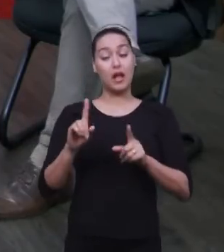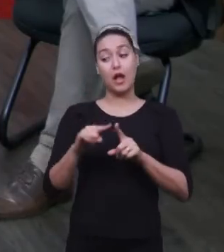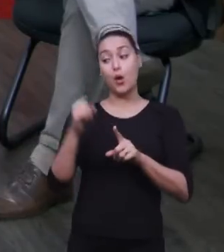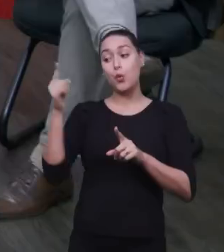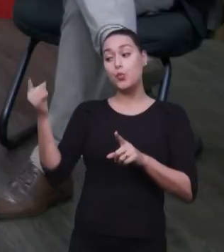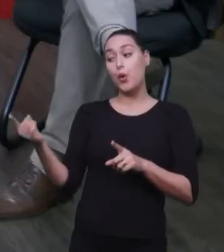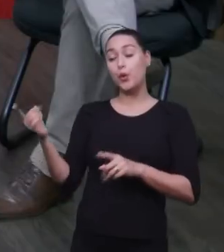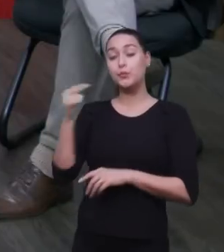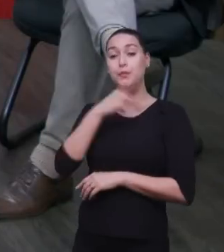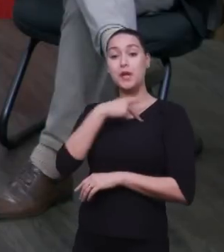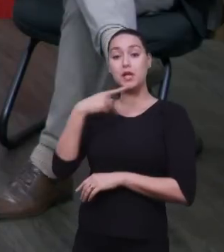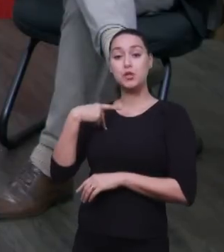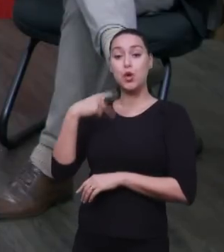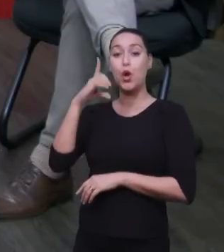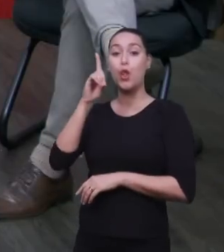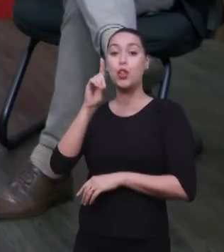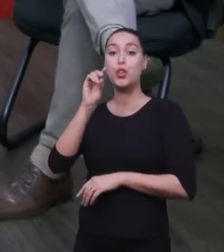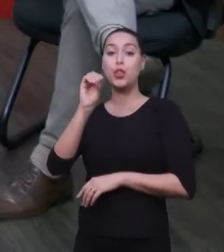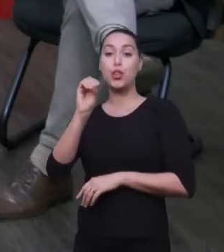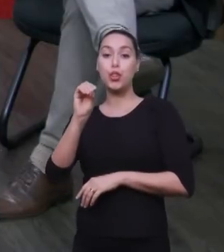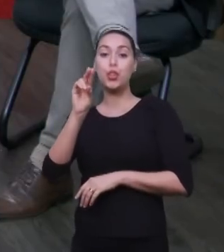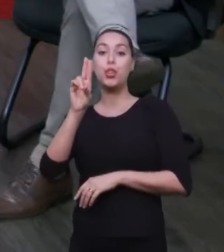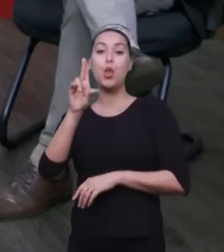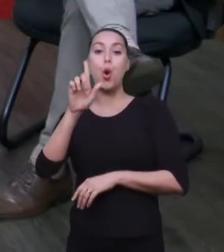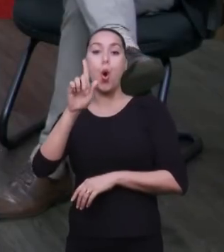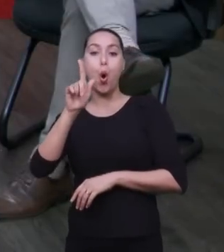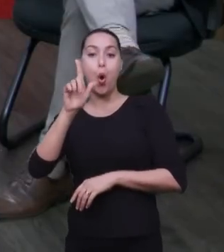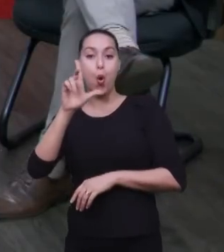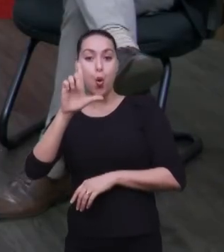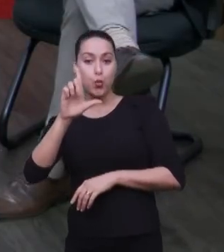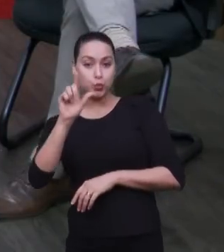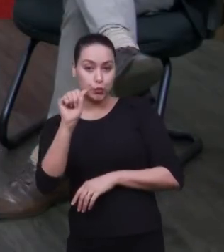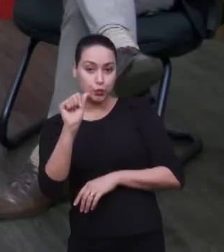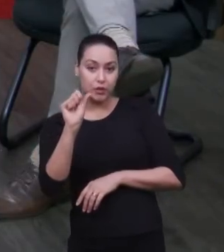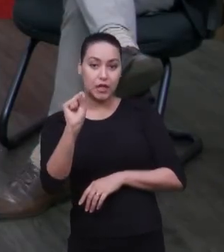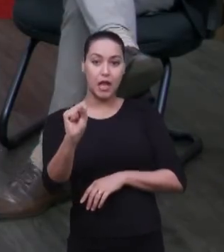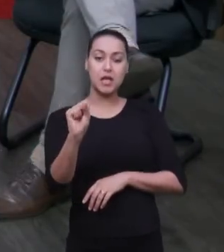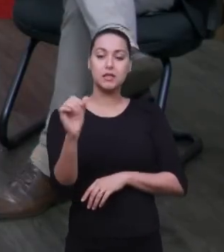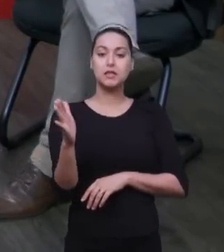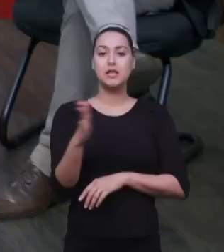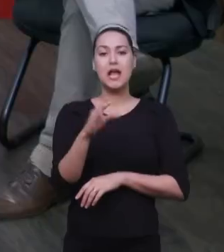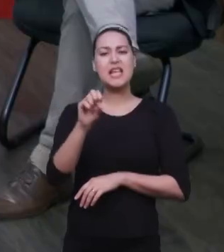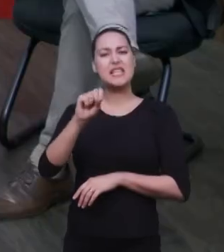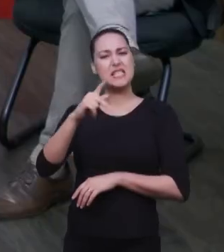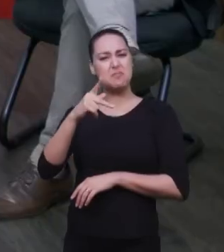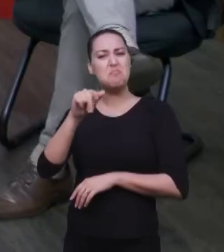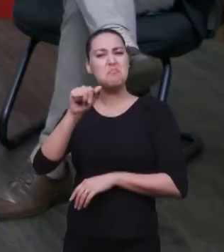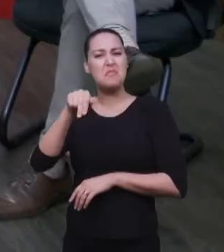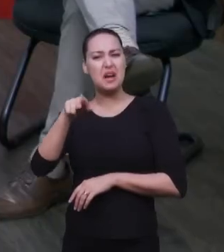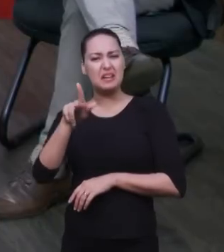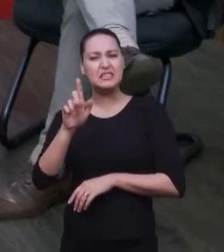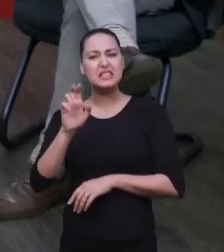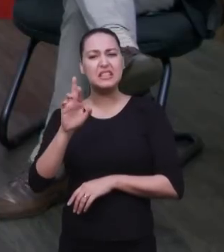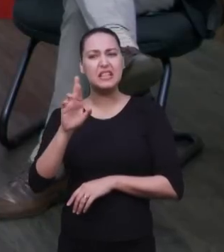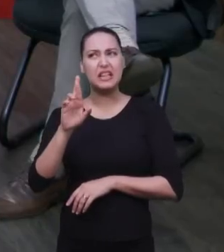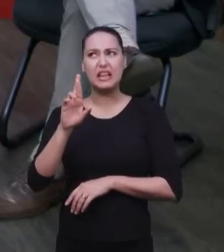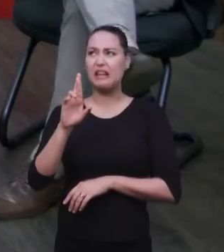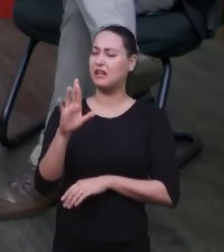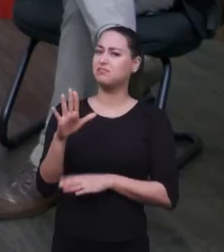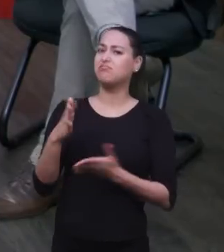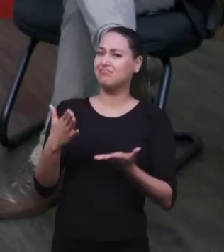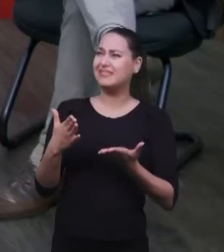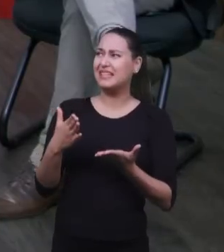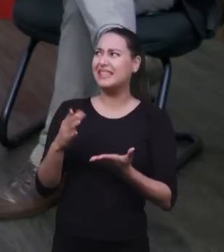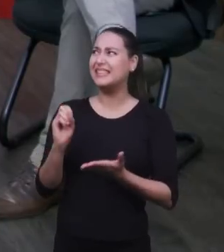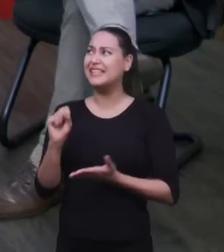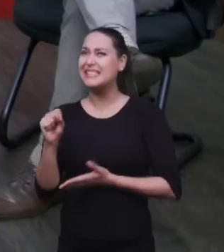aqui, pastor Douglas Spangero, é Spangero, né, Douglas? Exatamente, Josias, Spangero. Fica resolvido aqui que é Spangero,